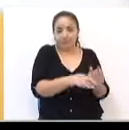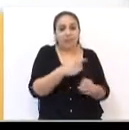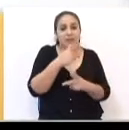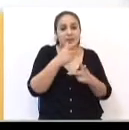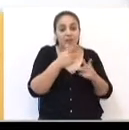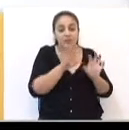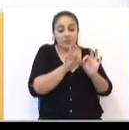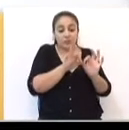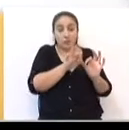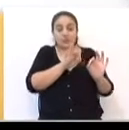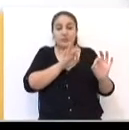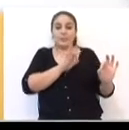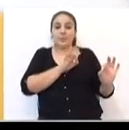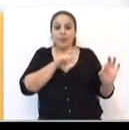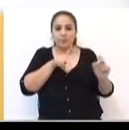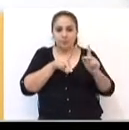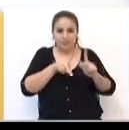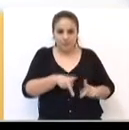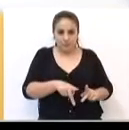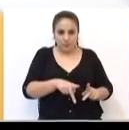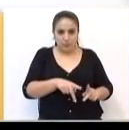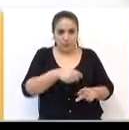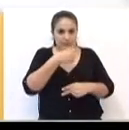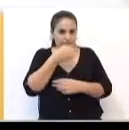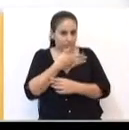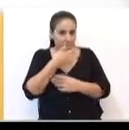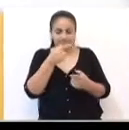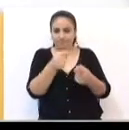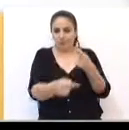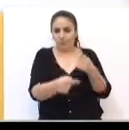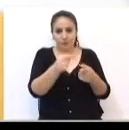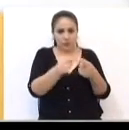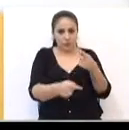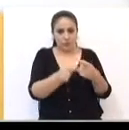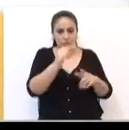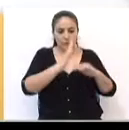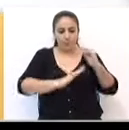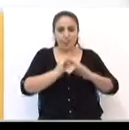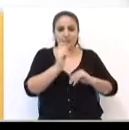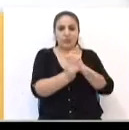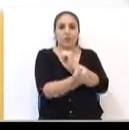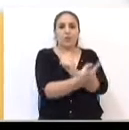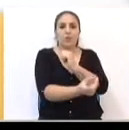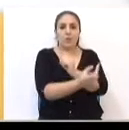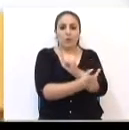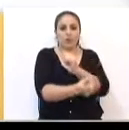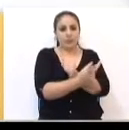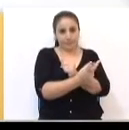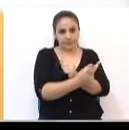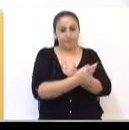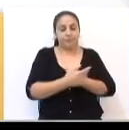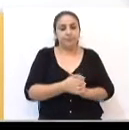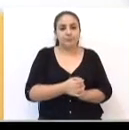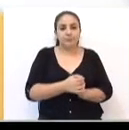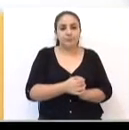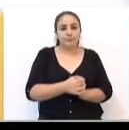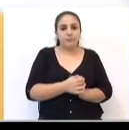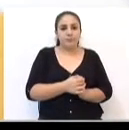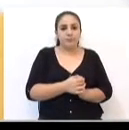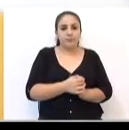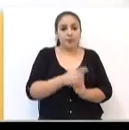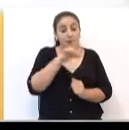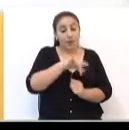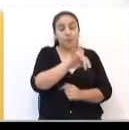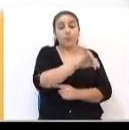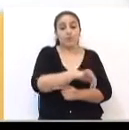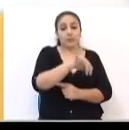um distanciamento das pessoas de bem, que não concordam com práticas corruptas, que são muitas vezes costumeiras, é